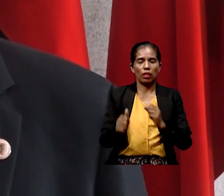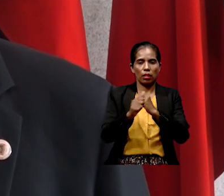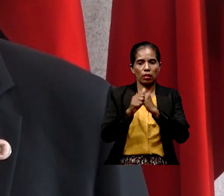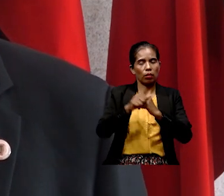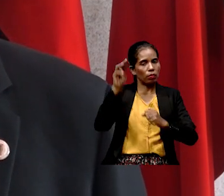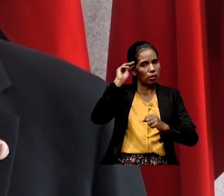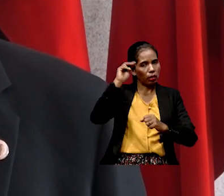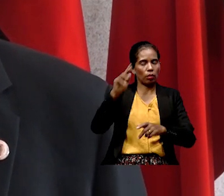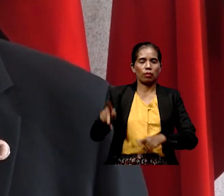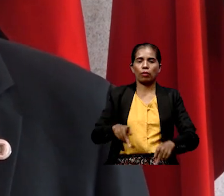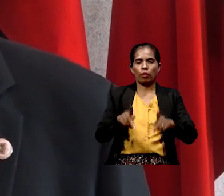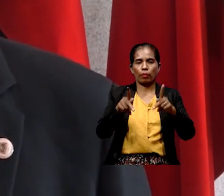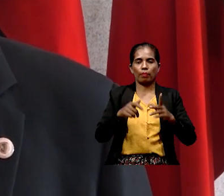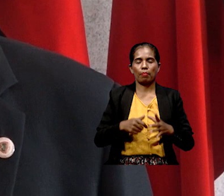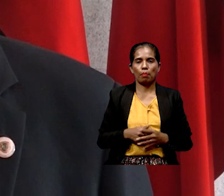puluginia.